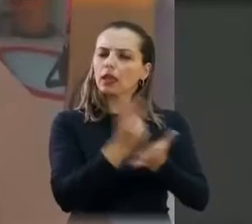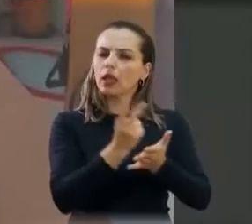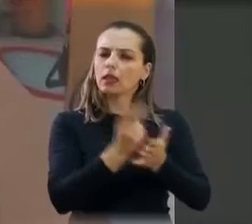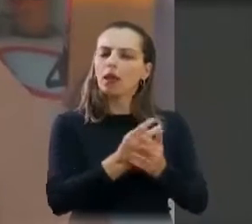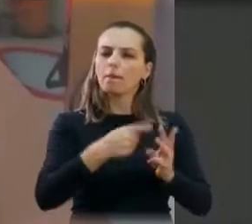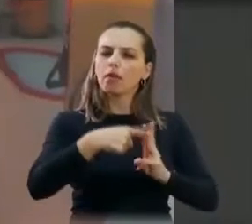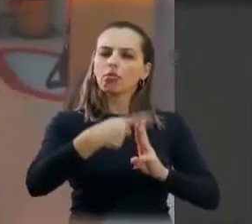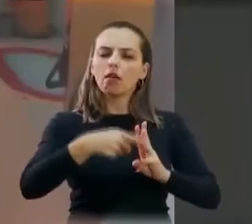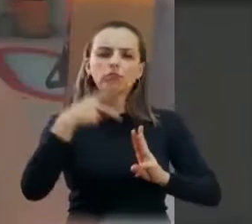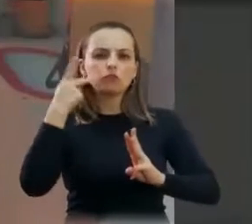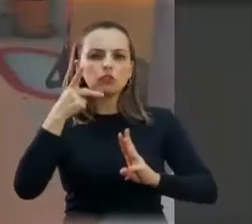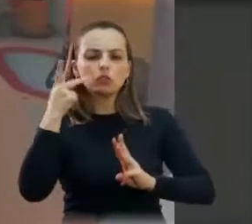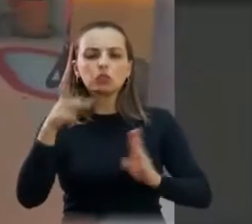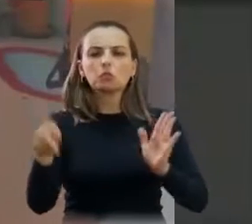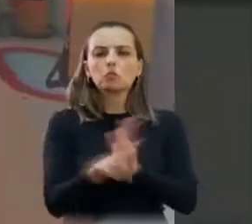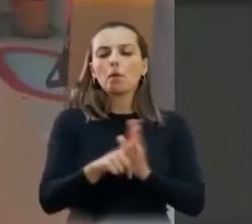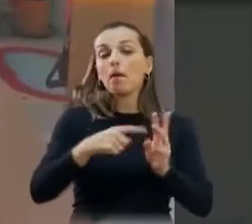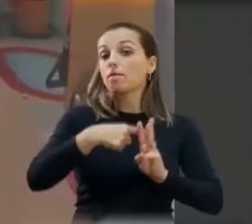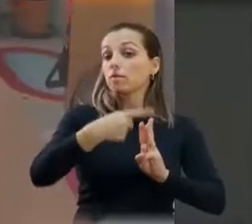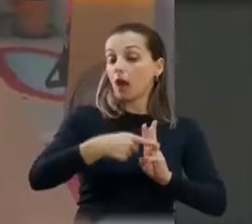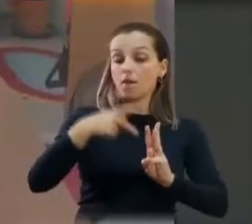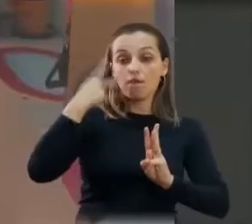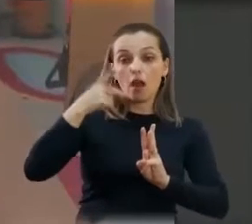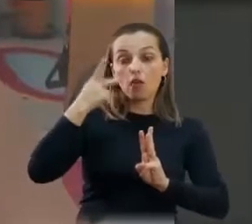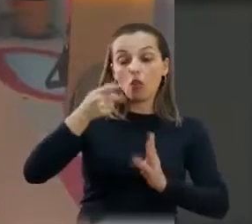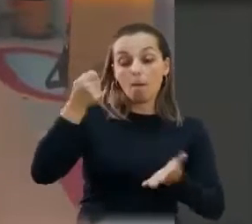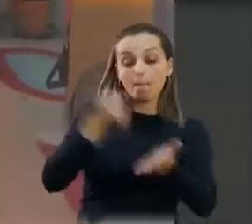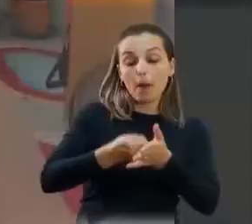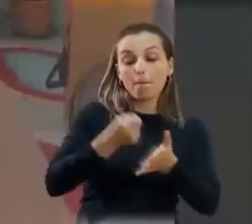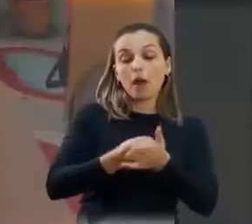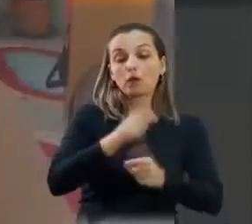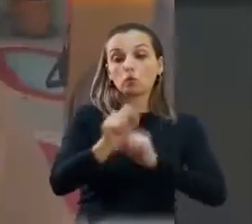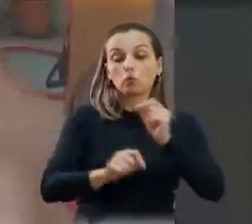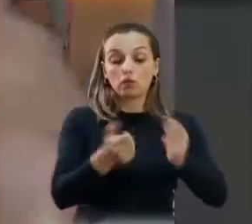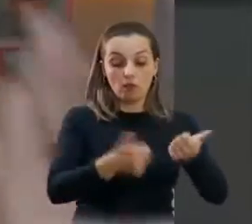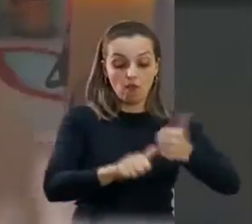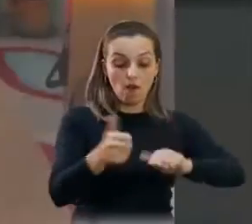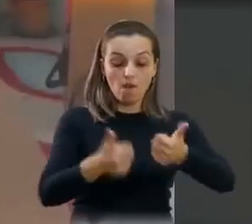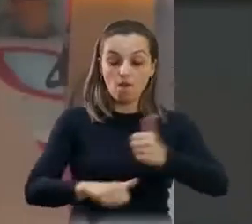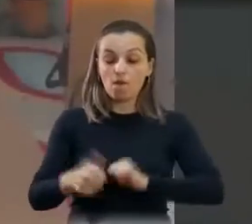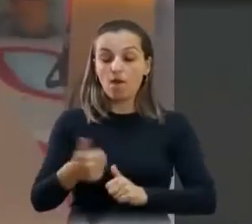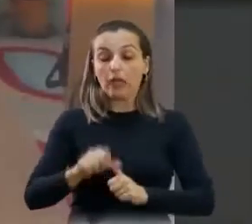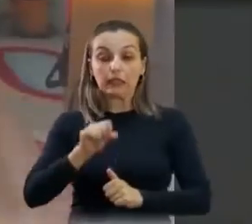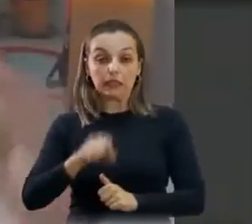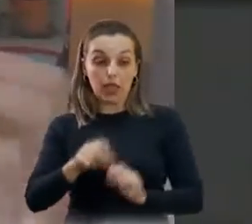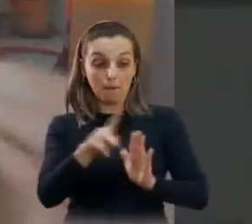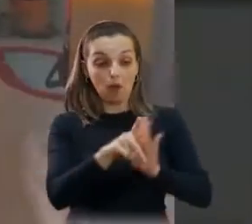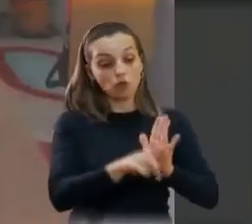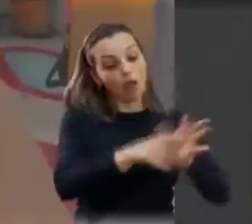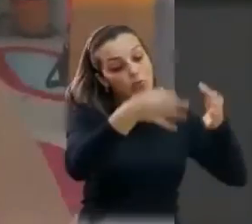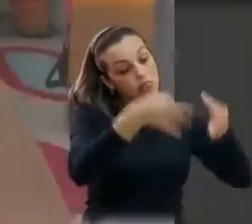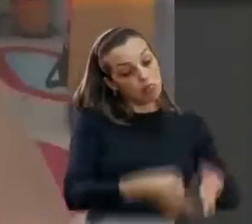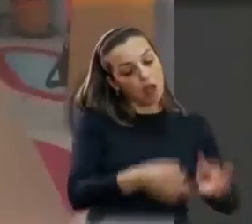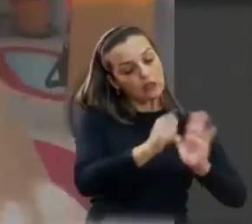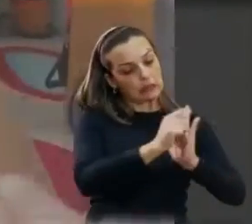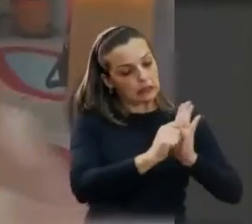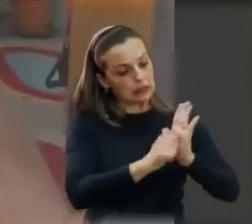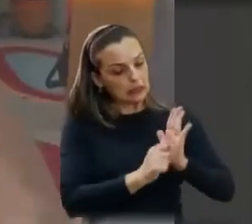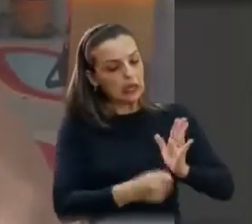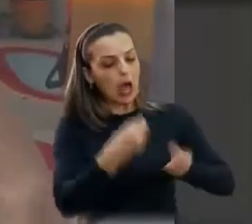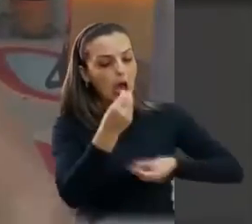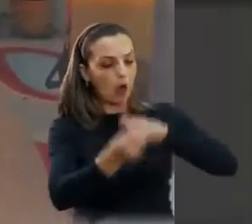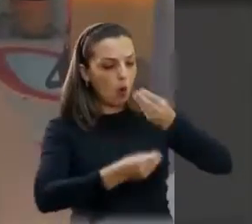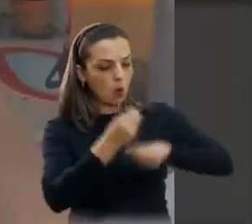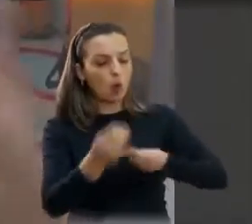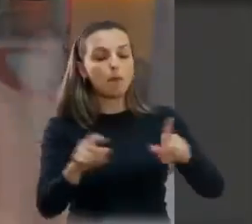três vereadores. Esses três vereadores têm a obrigação de fazer a análise da constitucionalidade do projeto, da redação, né,